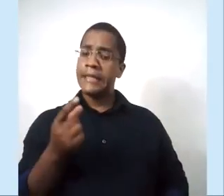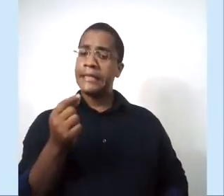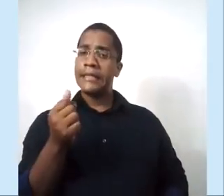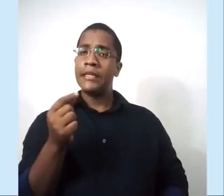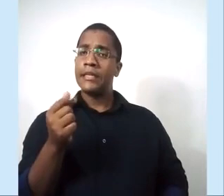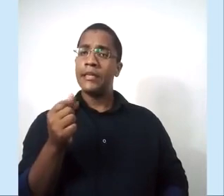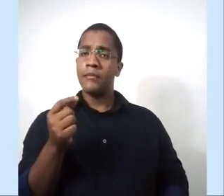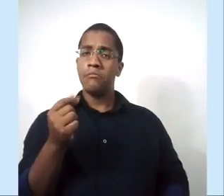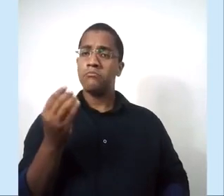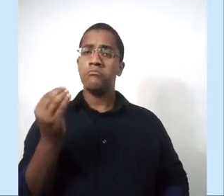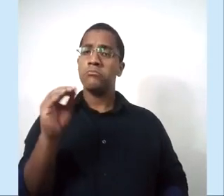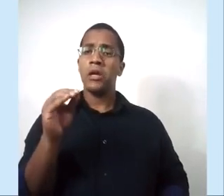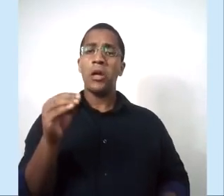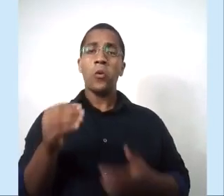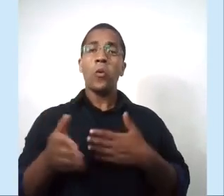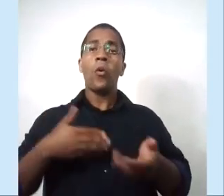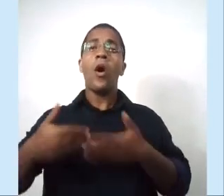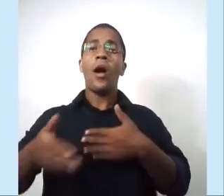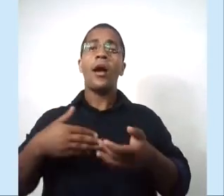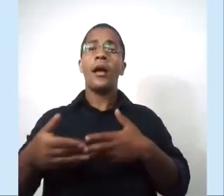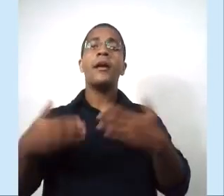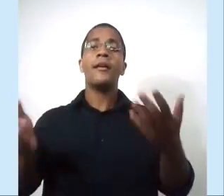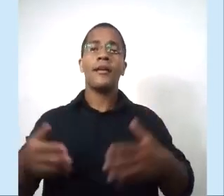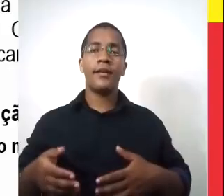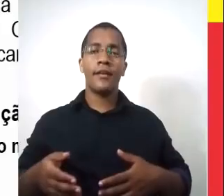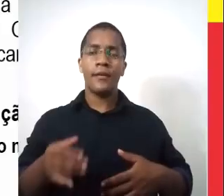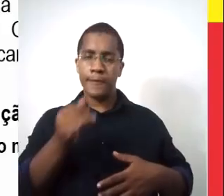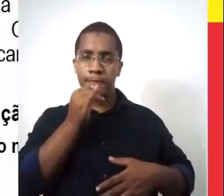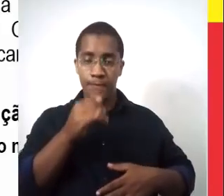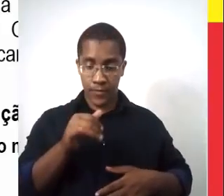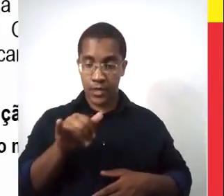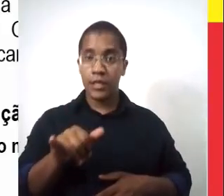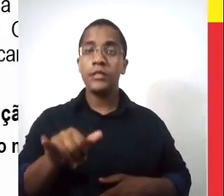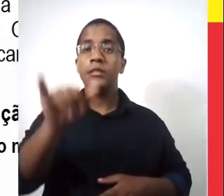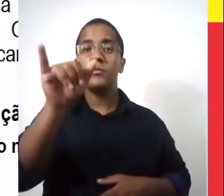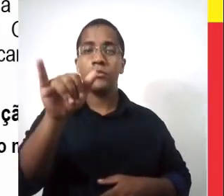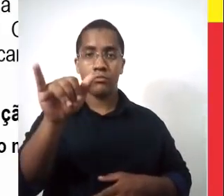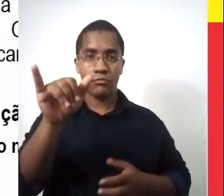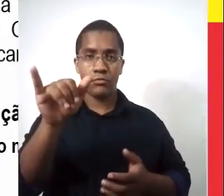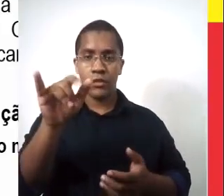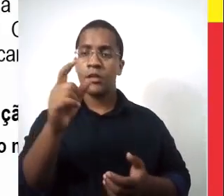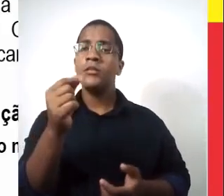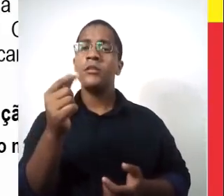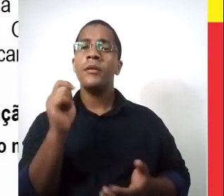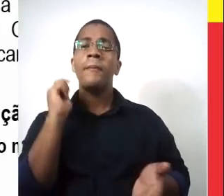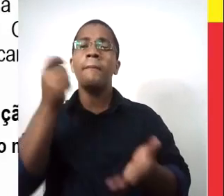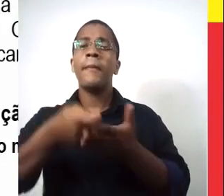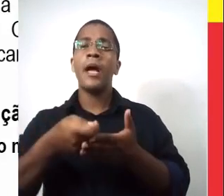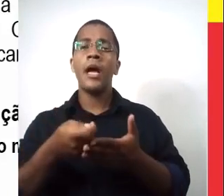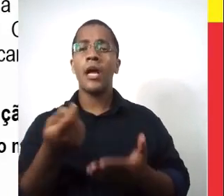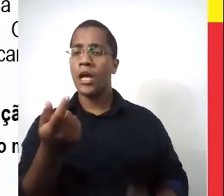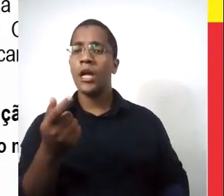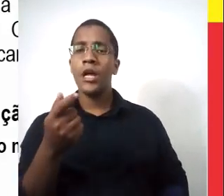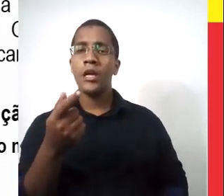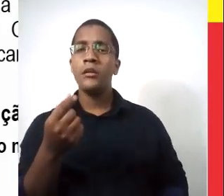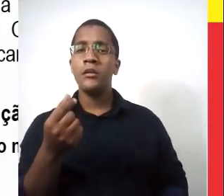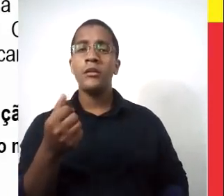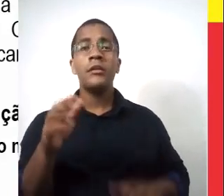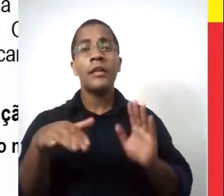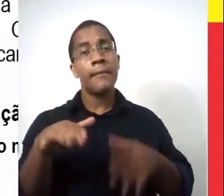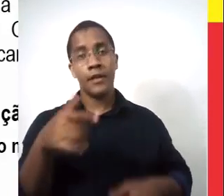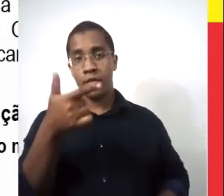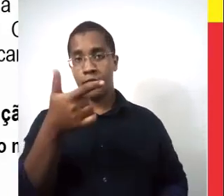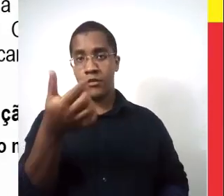qualquer preço, qualquer valor a ser pago. Eu tenho Y, vou pagar o valor de Y, vai depender de quê? De quê?